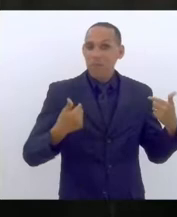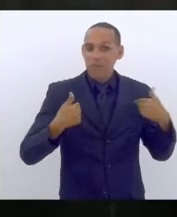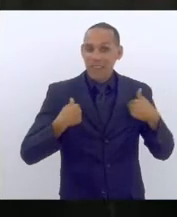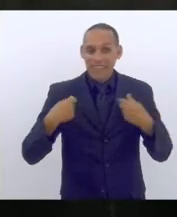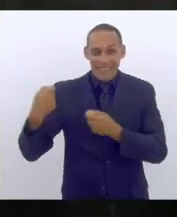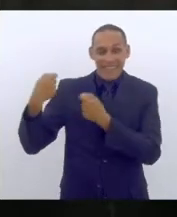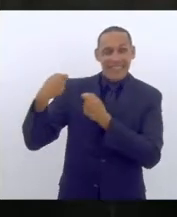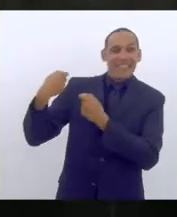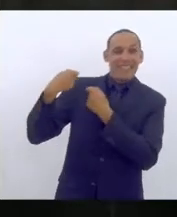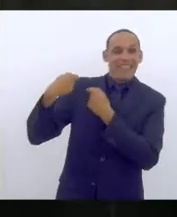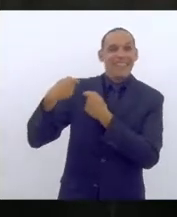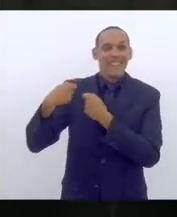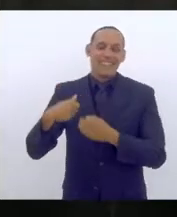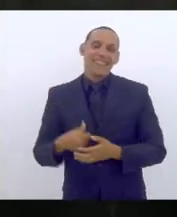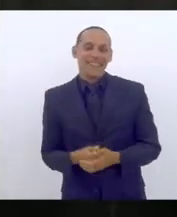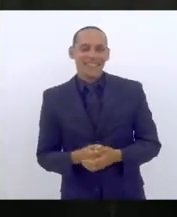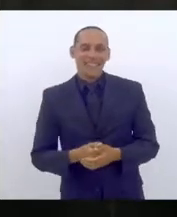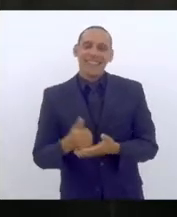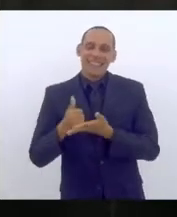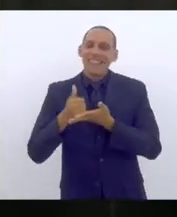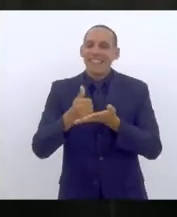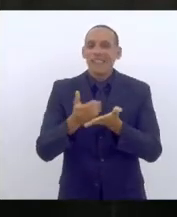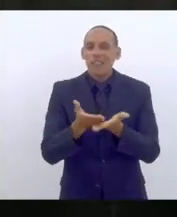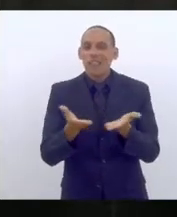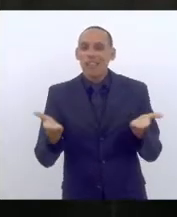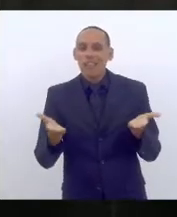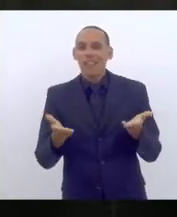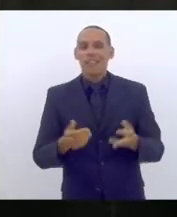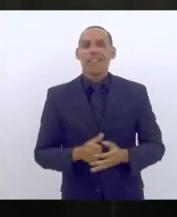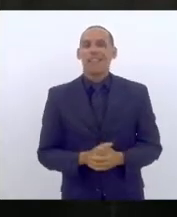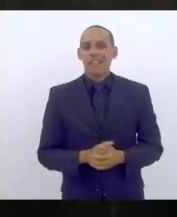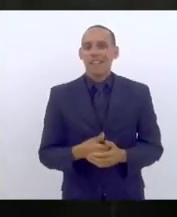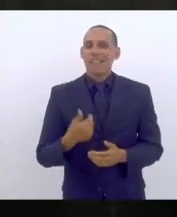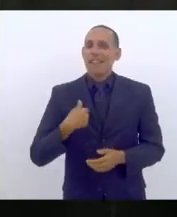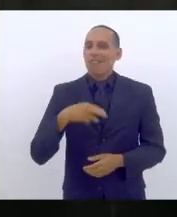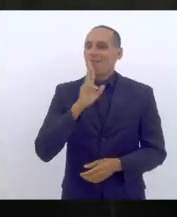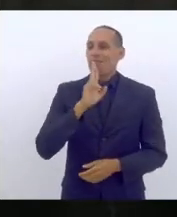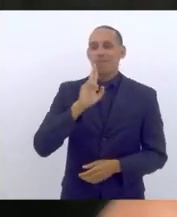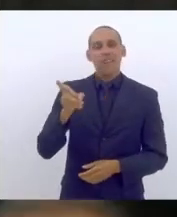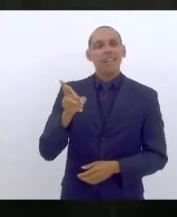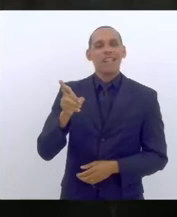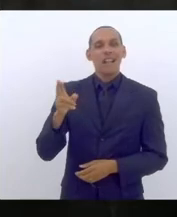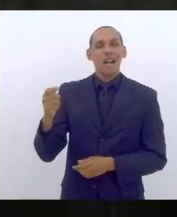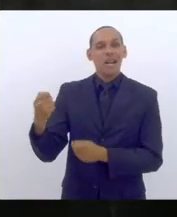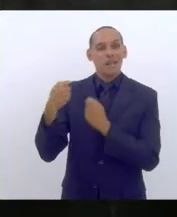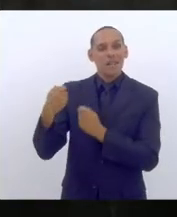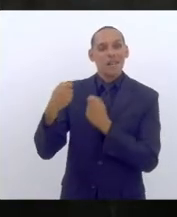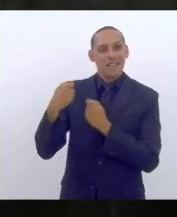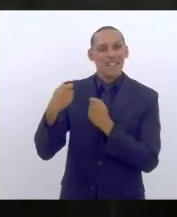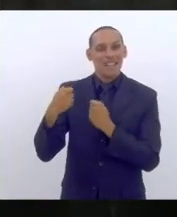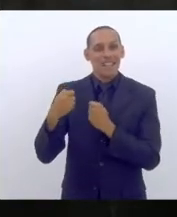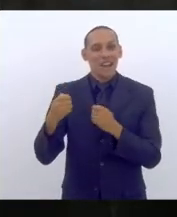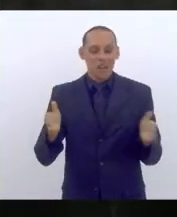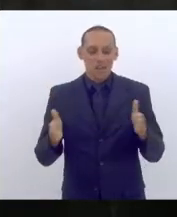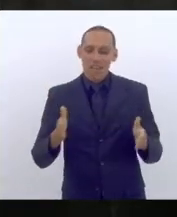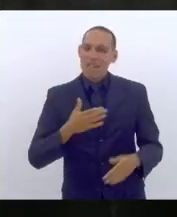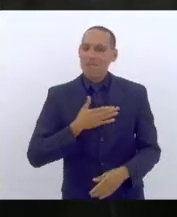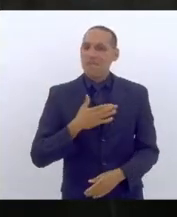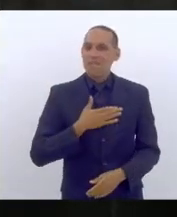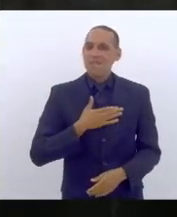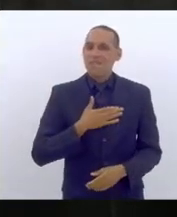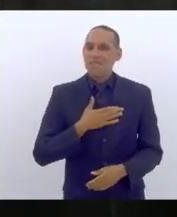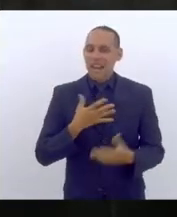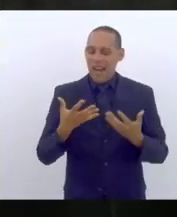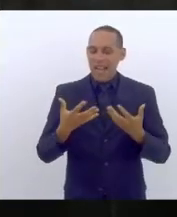pressionada e trago para vocês que estão respondendo a pressão que o meu mandato sofreu trazendo